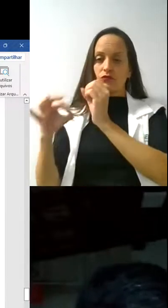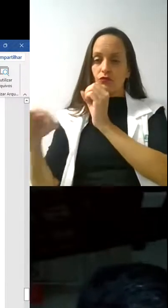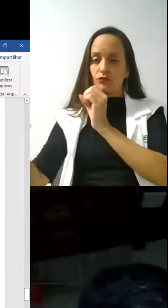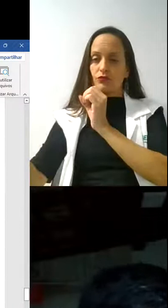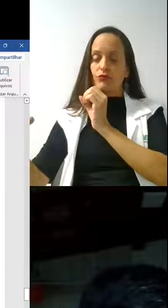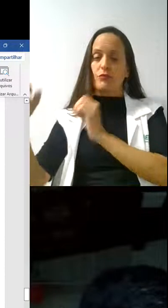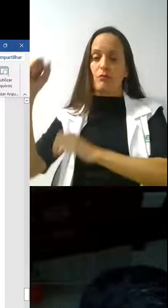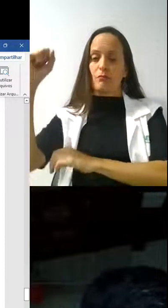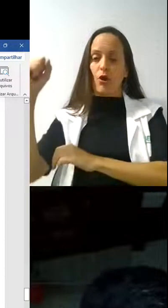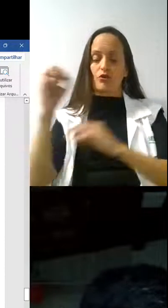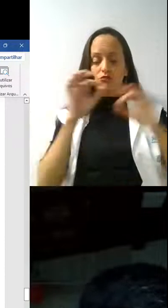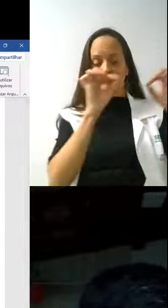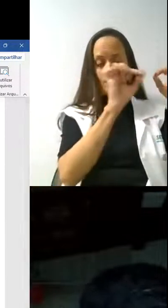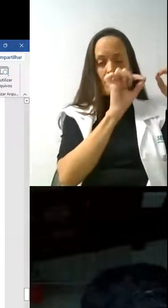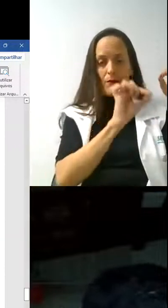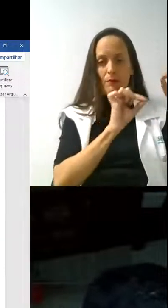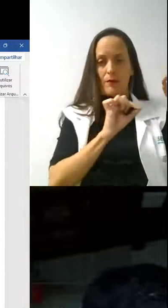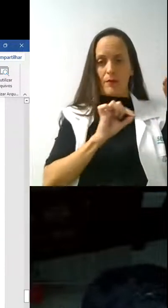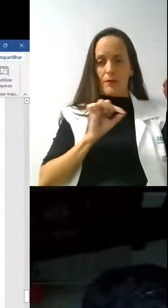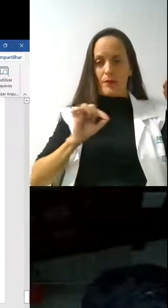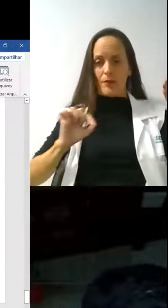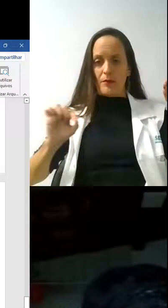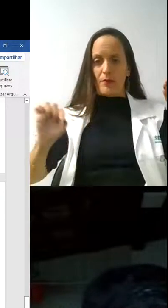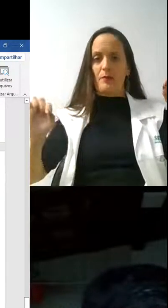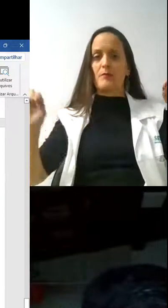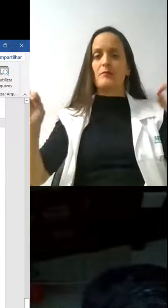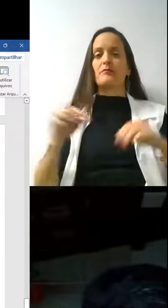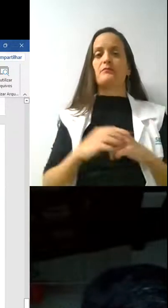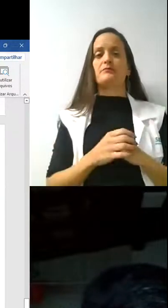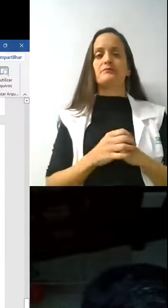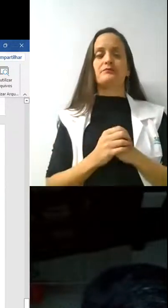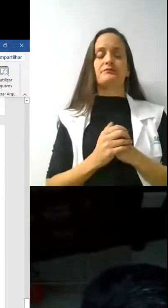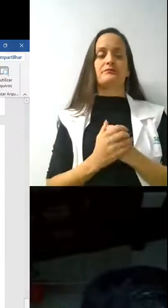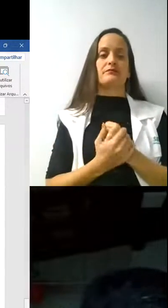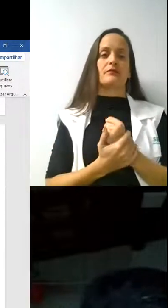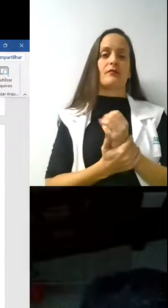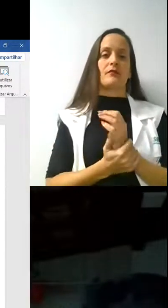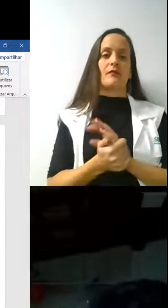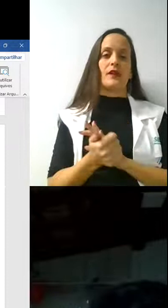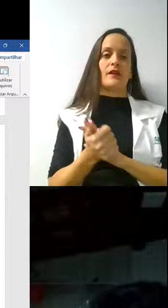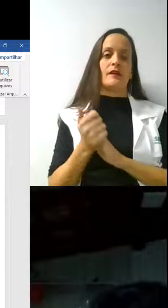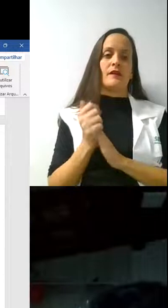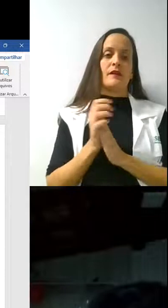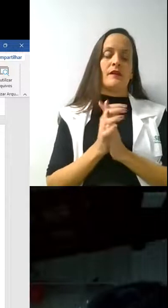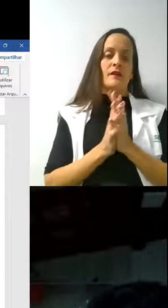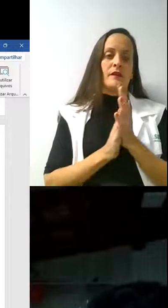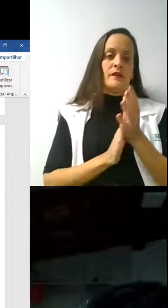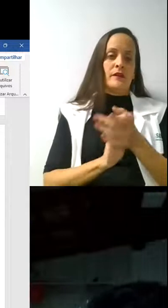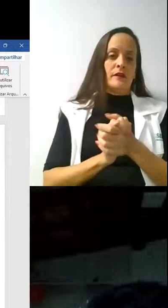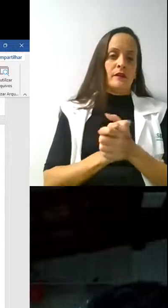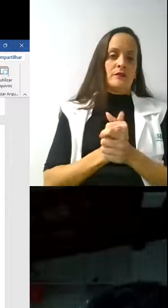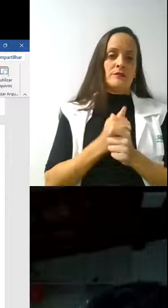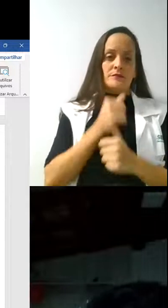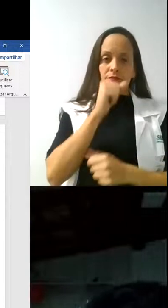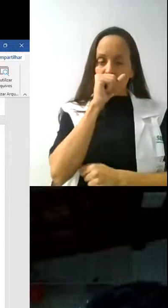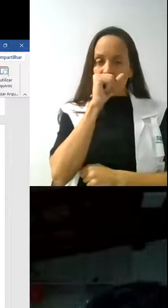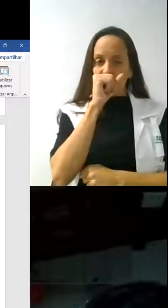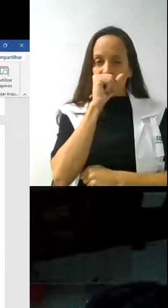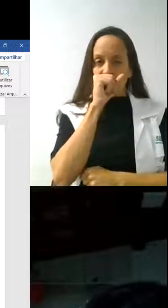na anterior, né? Deixa eu só passar para baixo aqui para ficar melhor, para vocês verem. Então, vou adicionar aqui, por exemplo, ó, a coluna